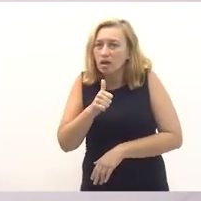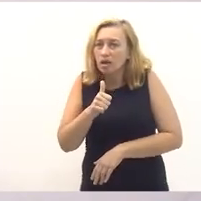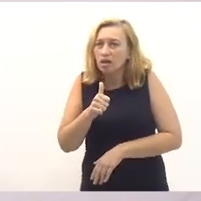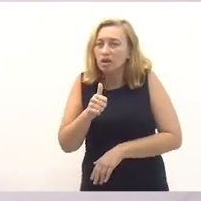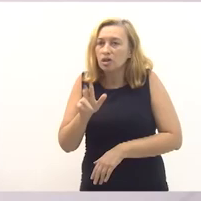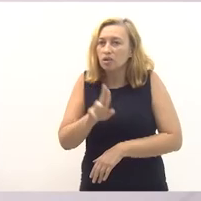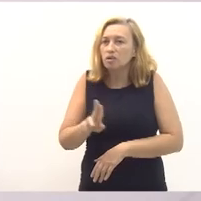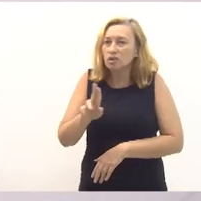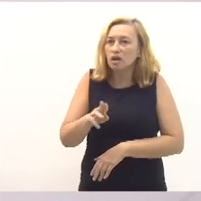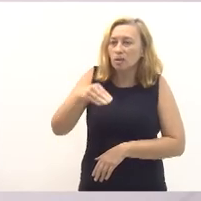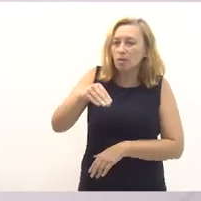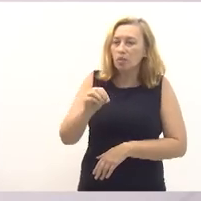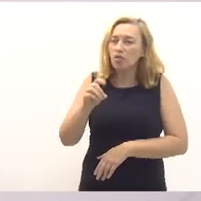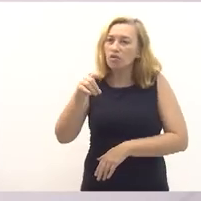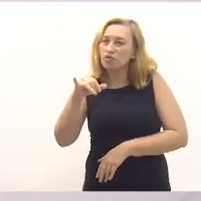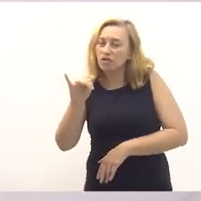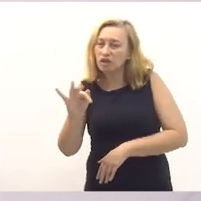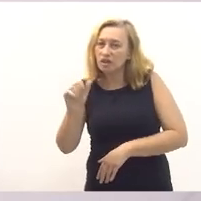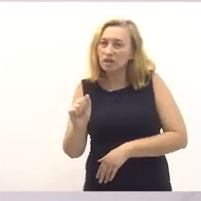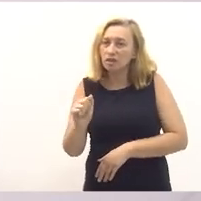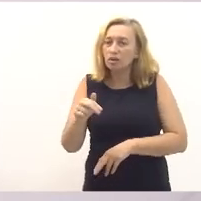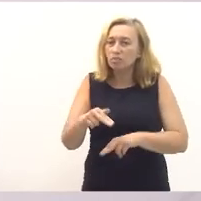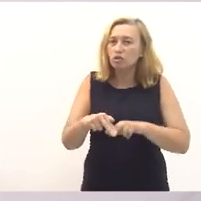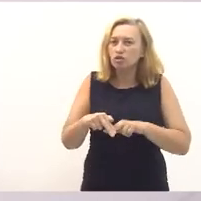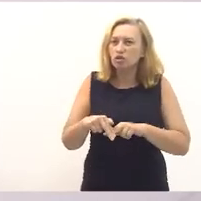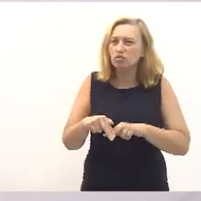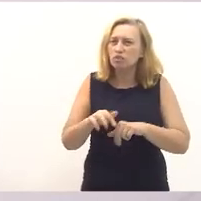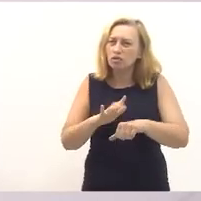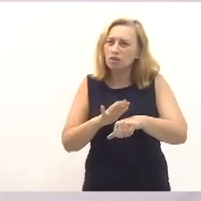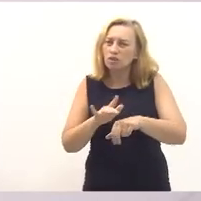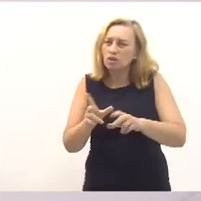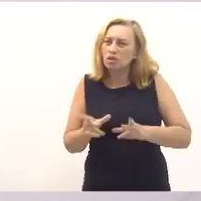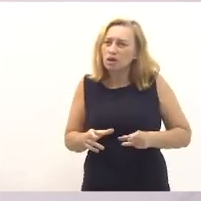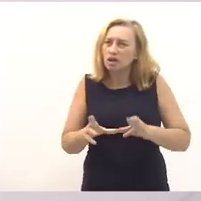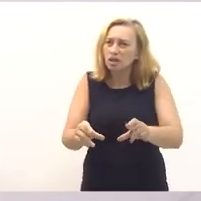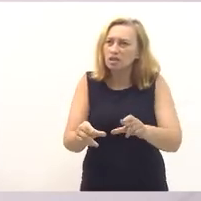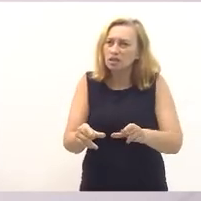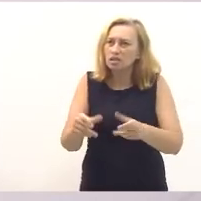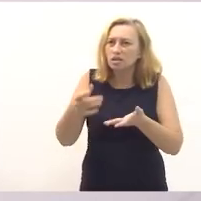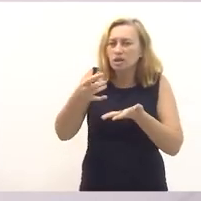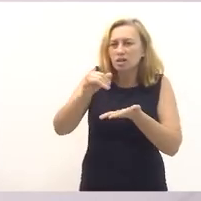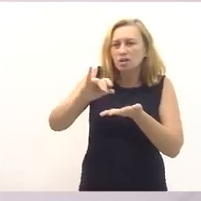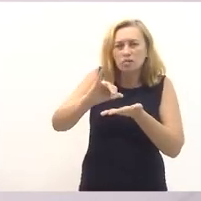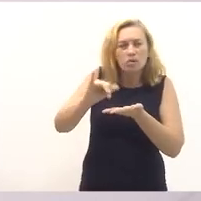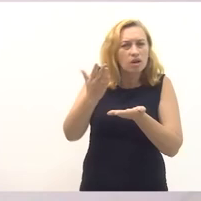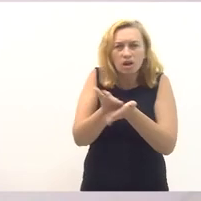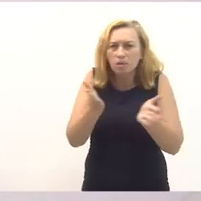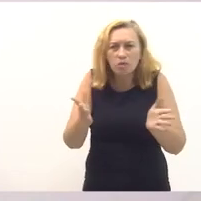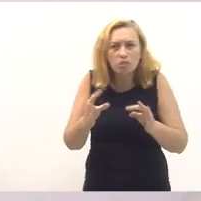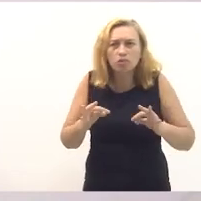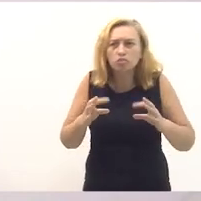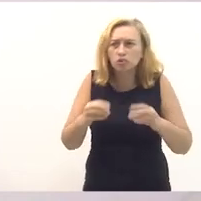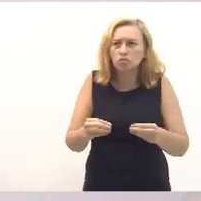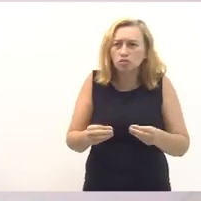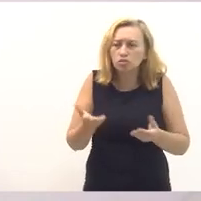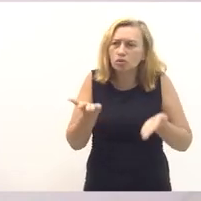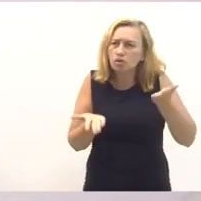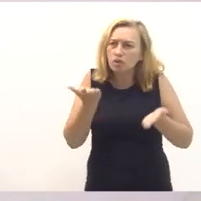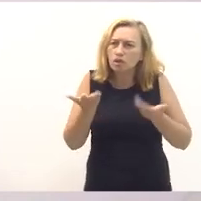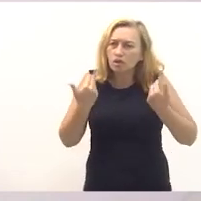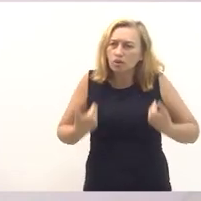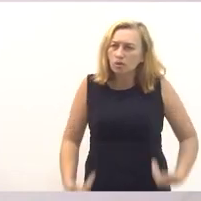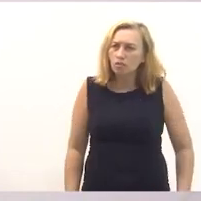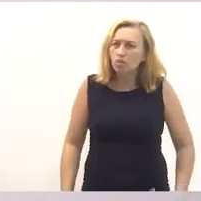diária por causa do câncer e um óleozinho acabou com dose de morfina entendeu E que vibra